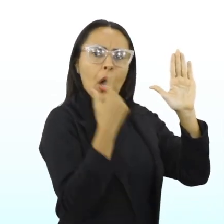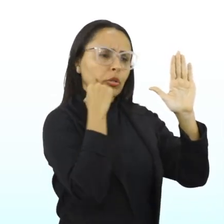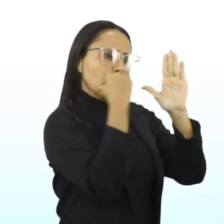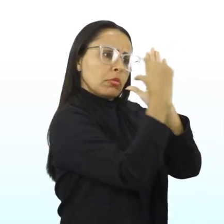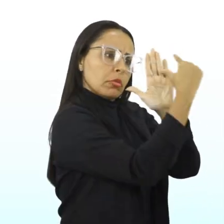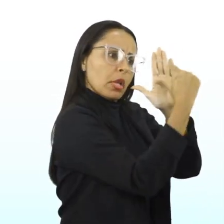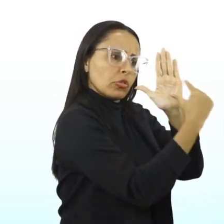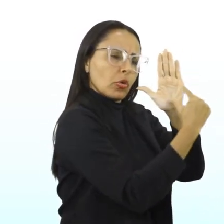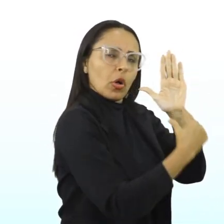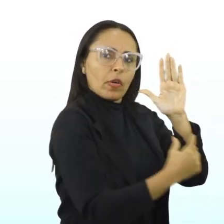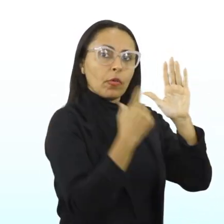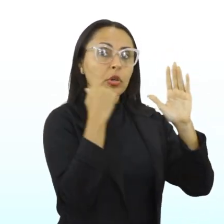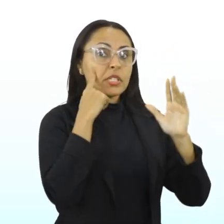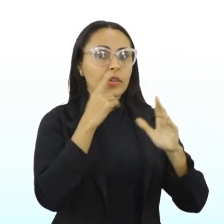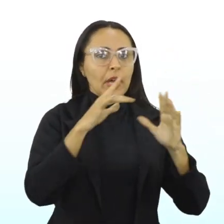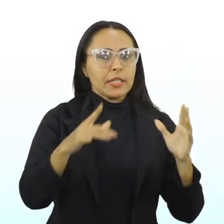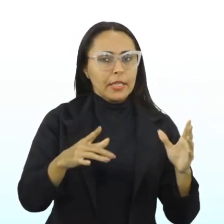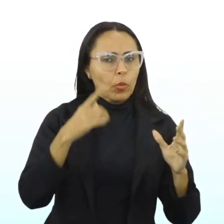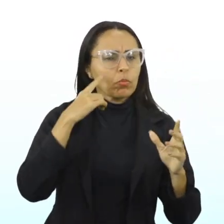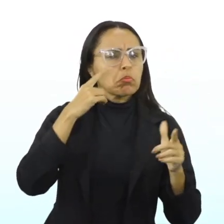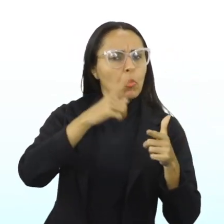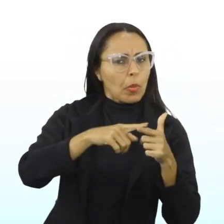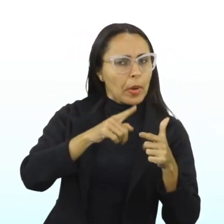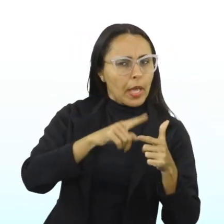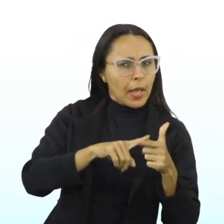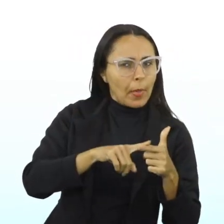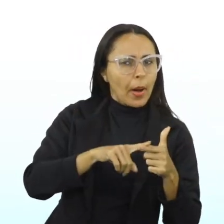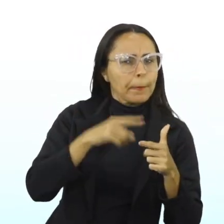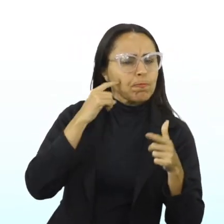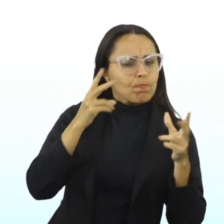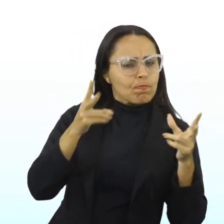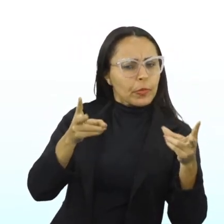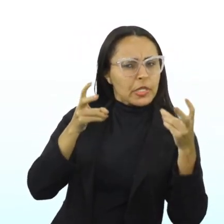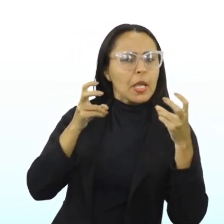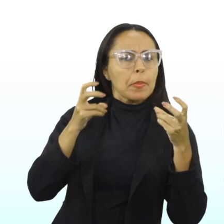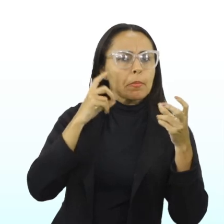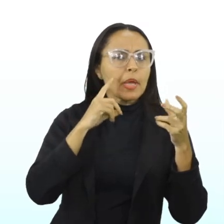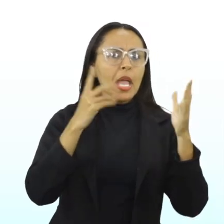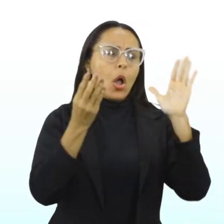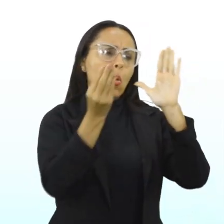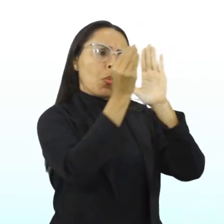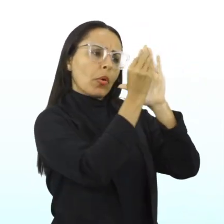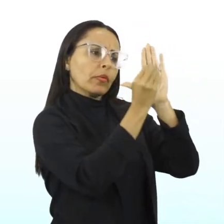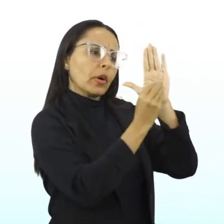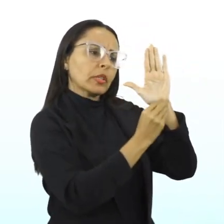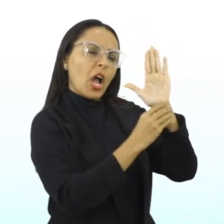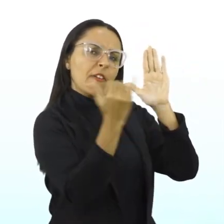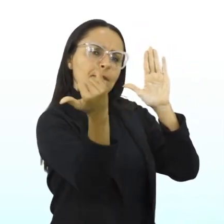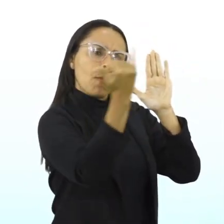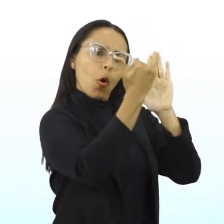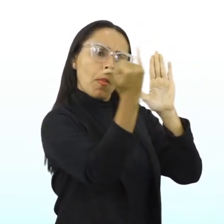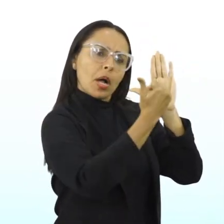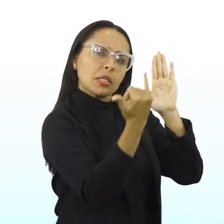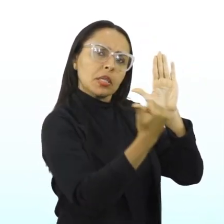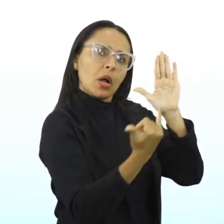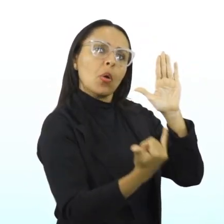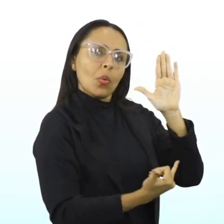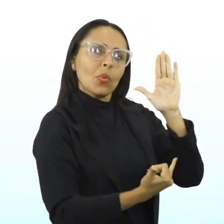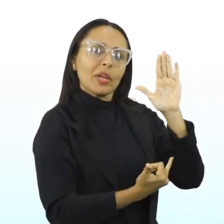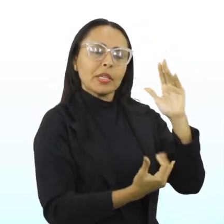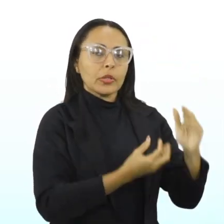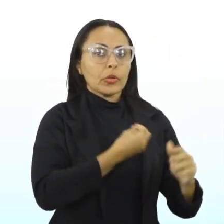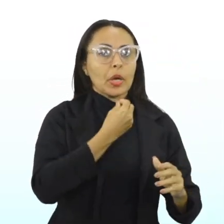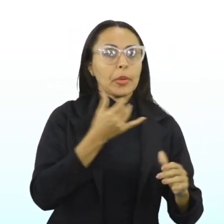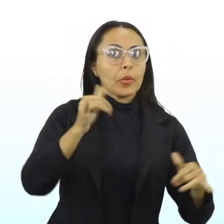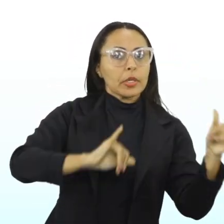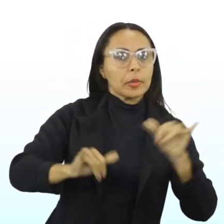fragmento de texto você vai ter uma situação problema. Essa situação problema vai trazer alguma informação da bioquímica. Aí o que é